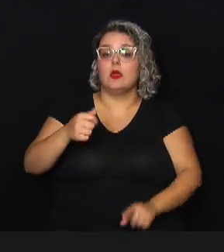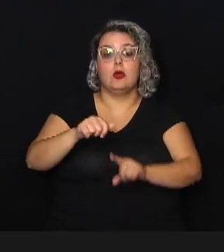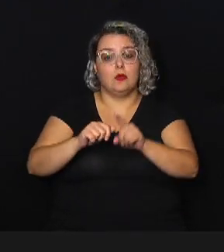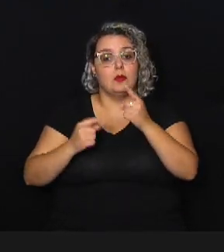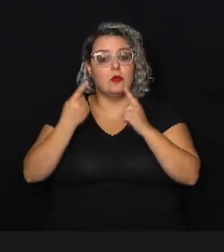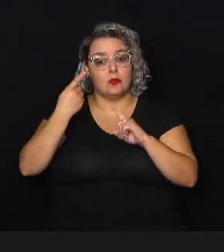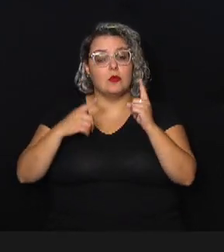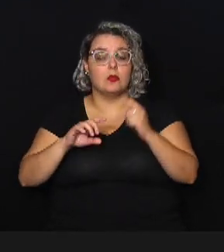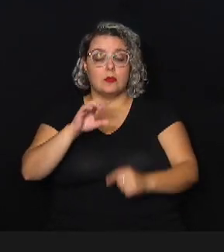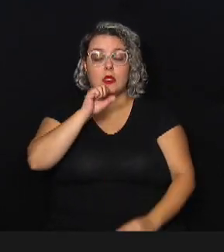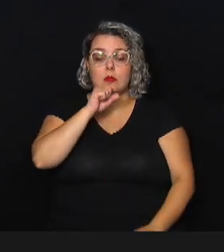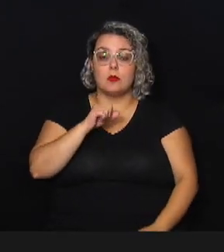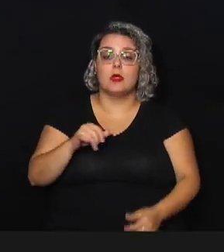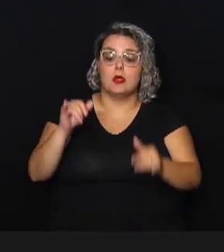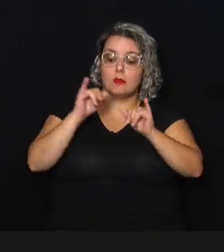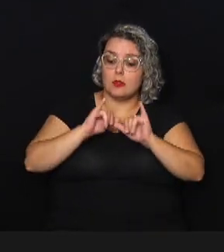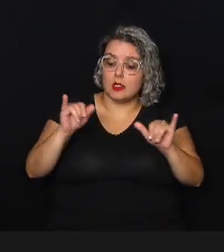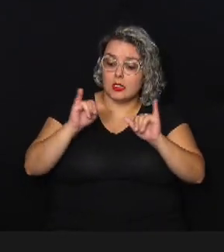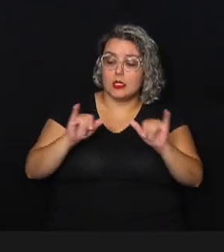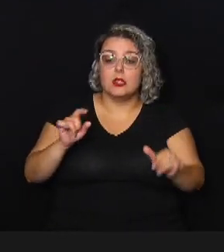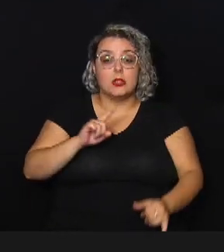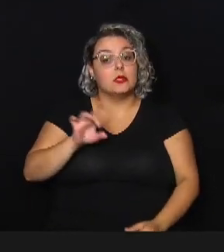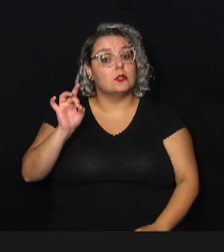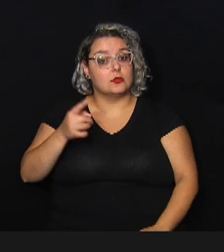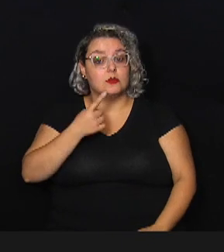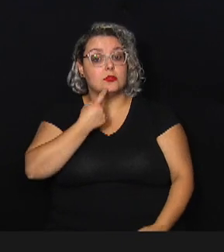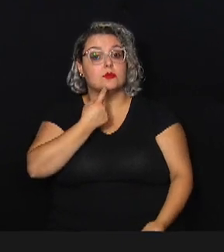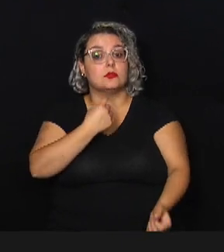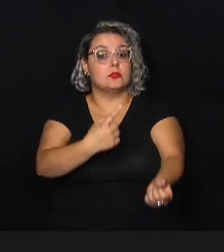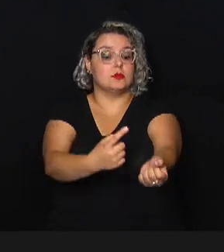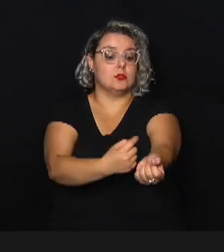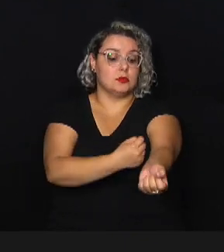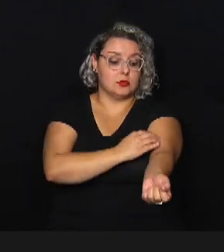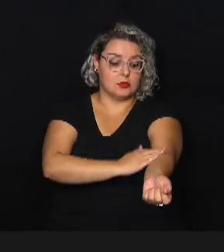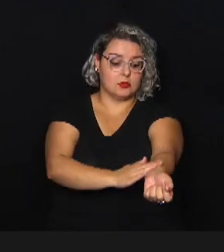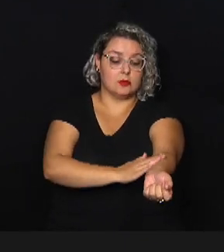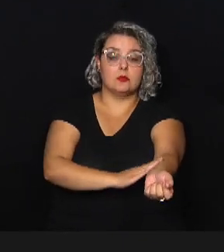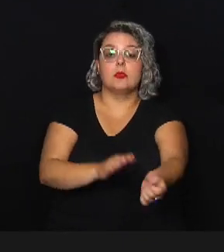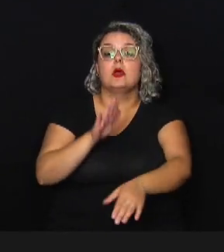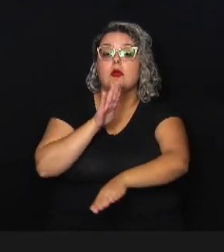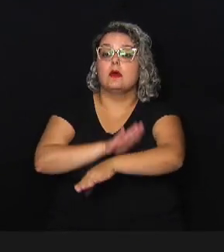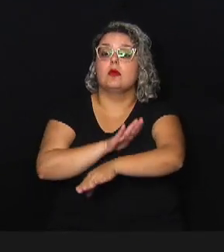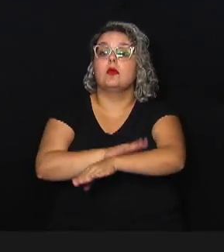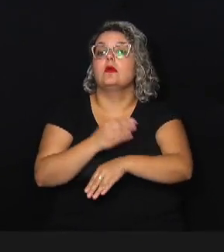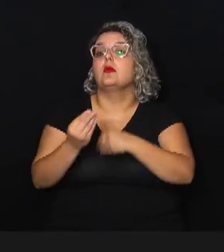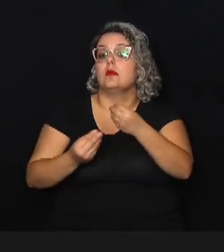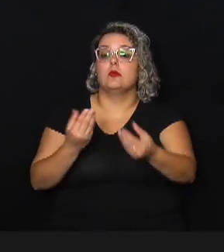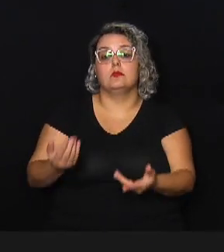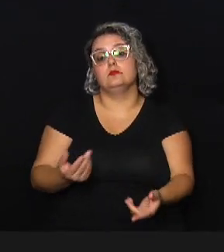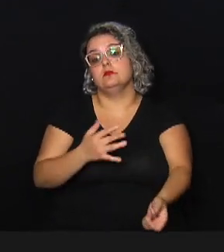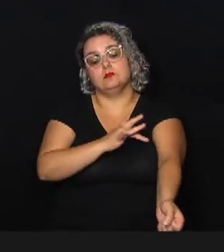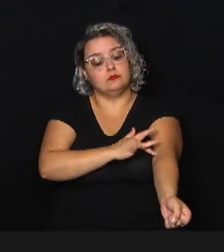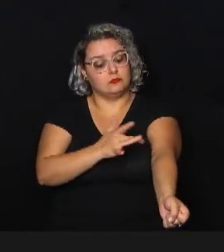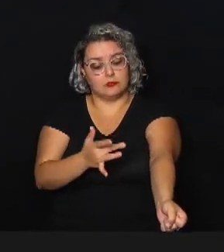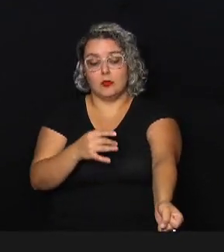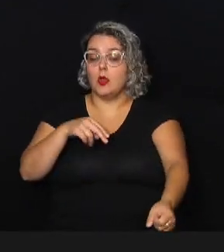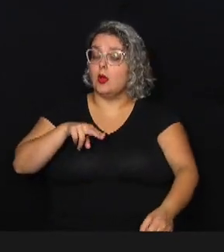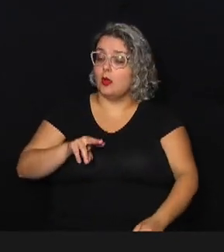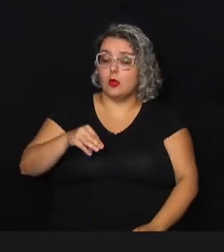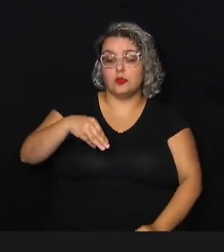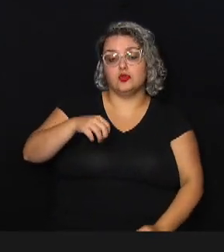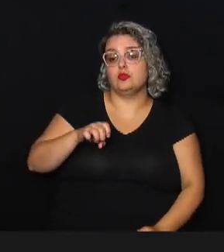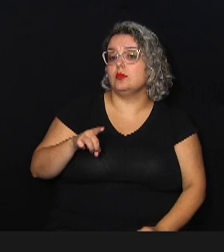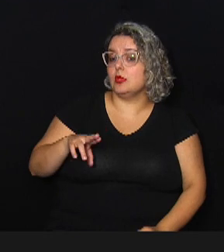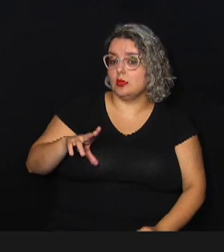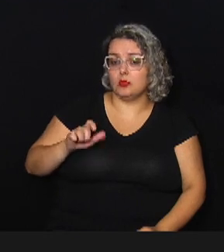gente conscientizar as pessoas, não só das leucemias, mas também de como ajudar no tratamento dessas leucemias, seja com a doação de medula, seja com a doação